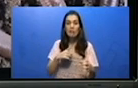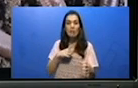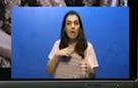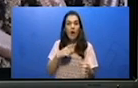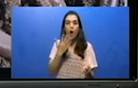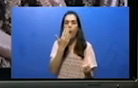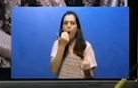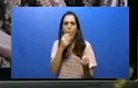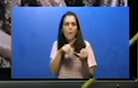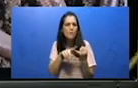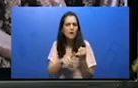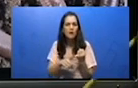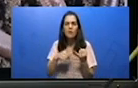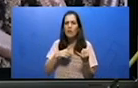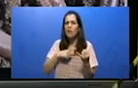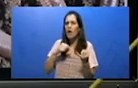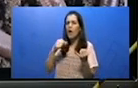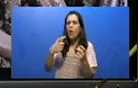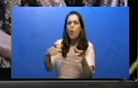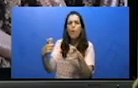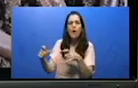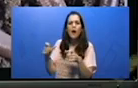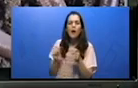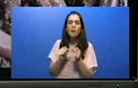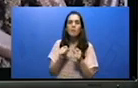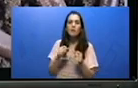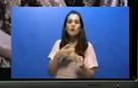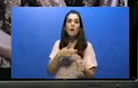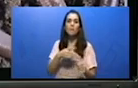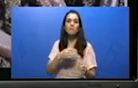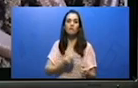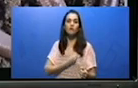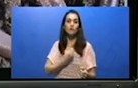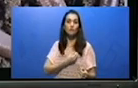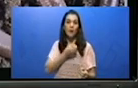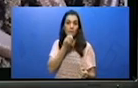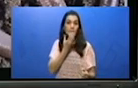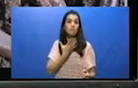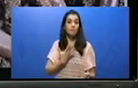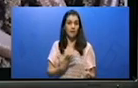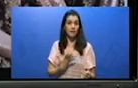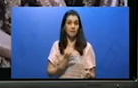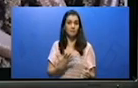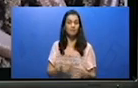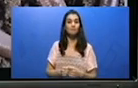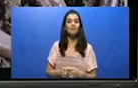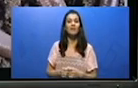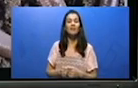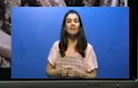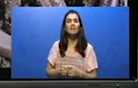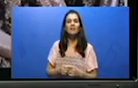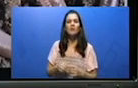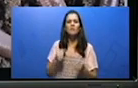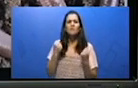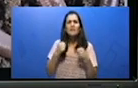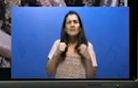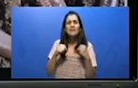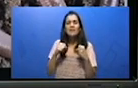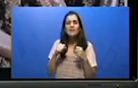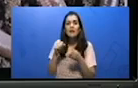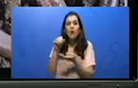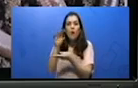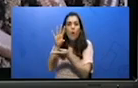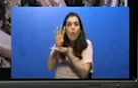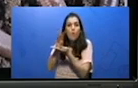nutrientes, ele encontra condições adequadas para a sua sobrevivência. Hábitat dos vermes tem que ser geralmente úmido, porque você já percebeu que uma